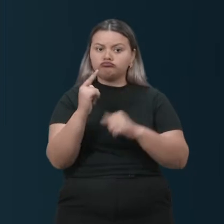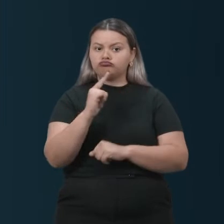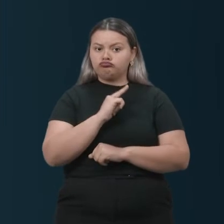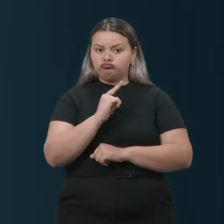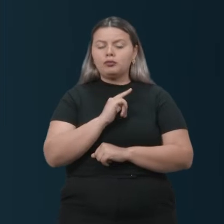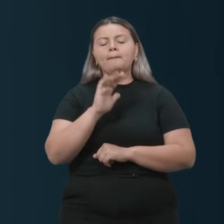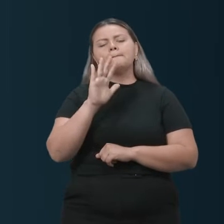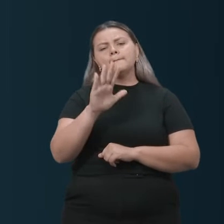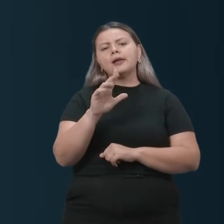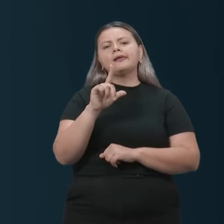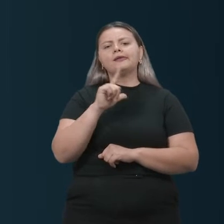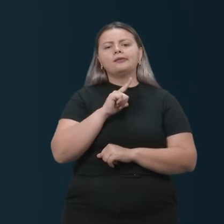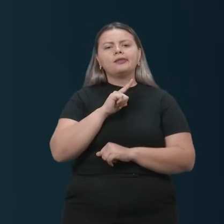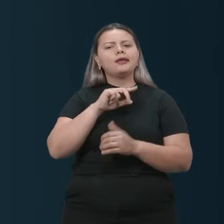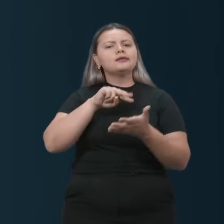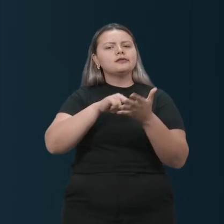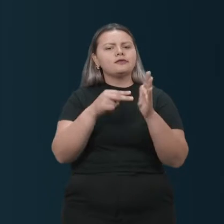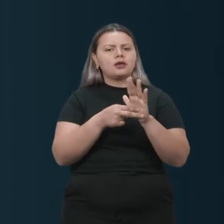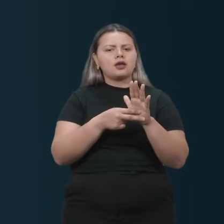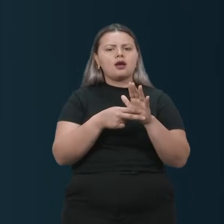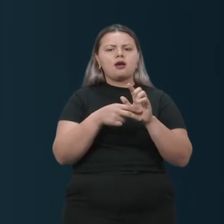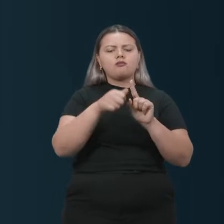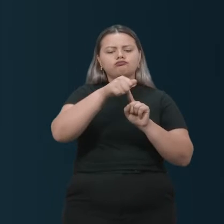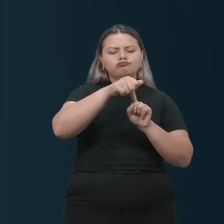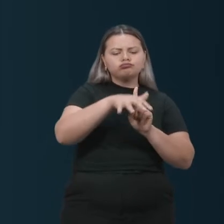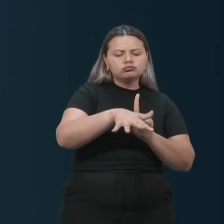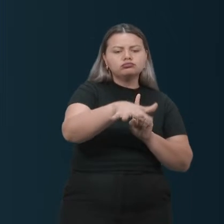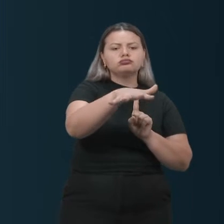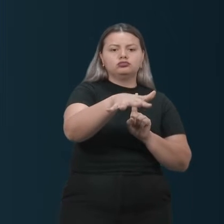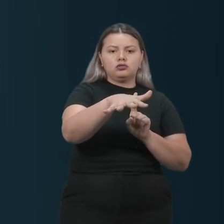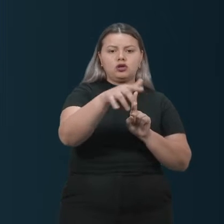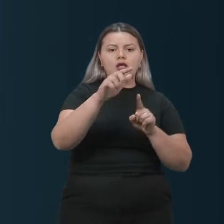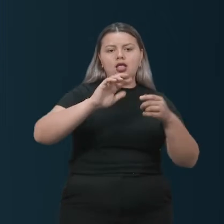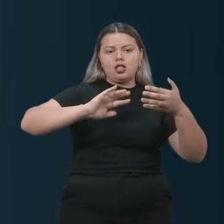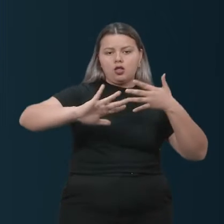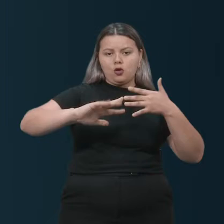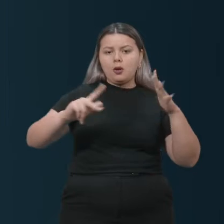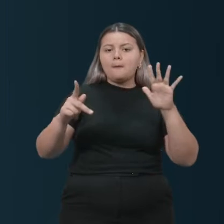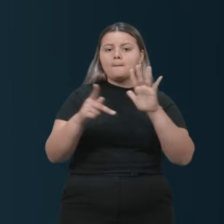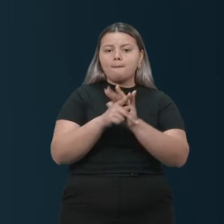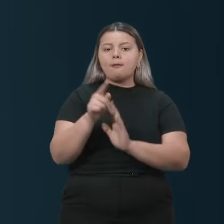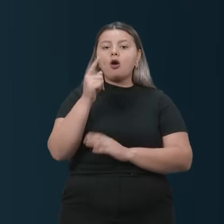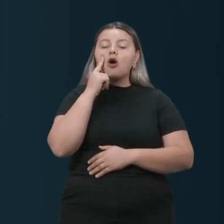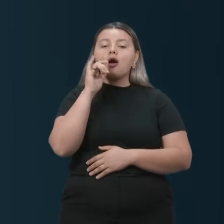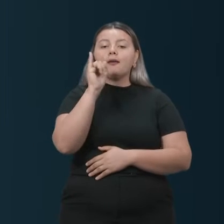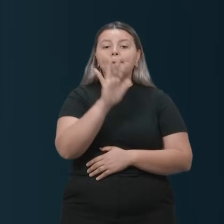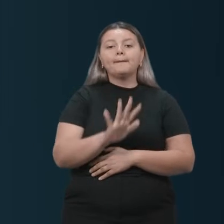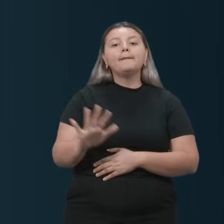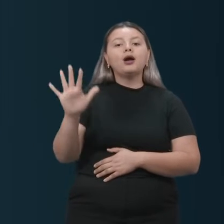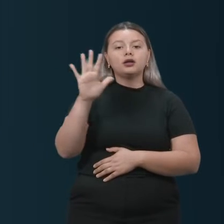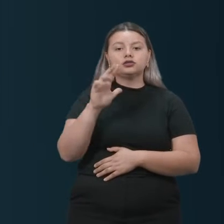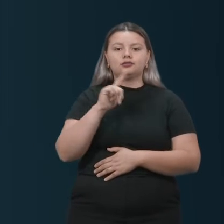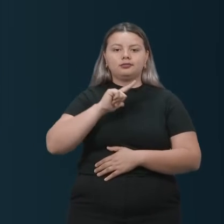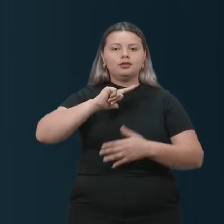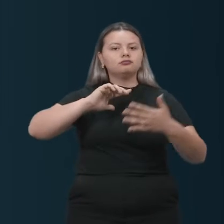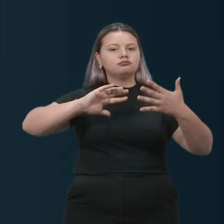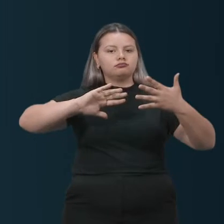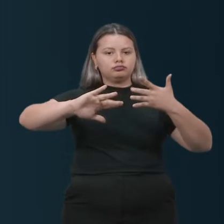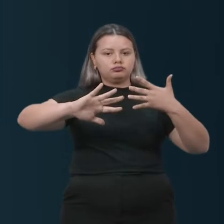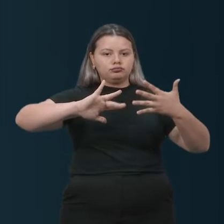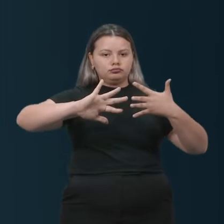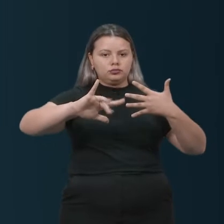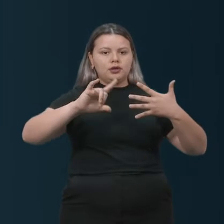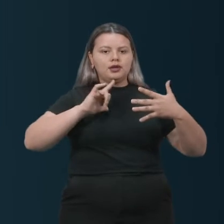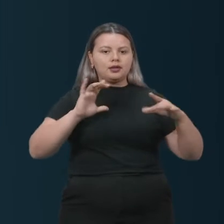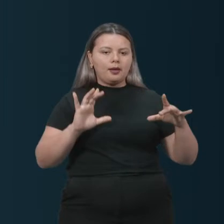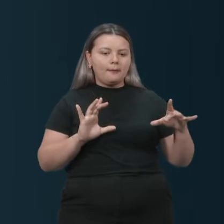se organizam em redes neuronais, como eu coloquei nesse slide. Então, você tem um neurônio